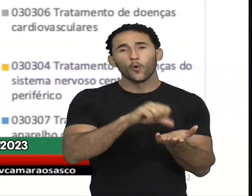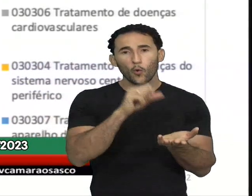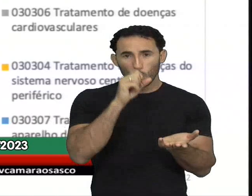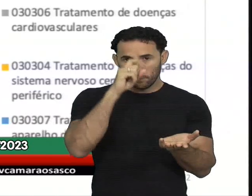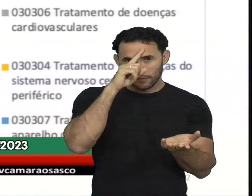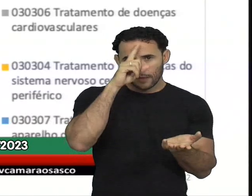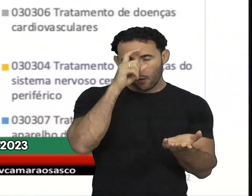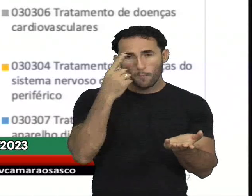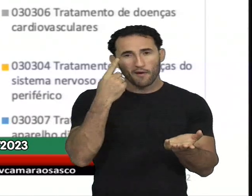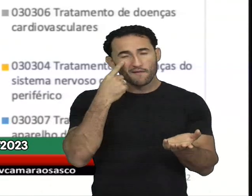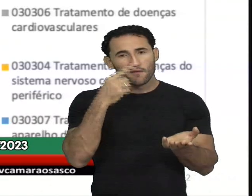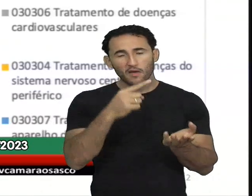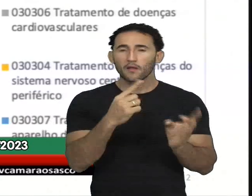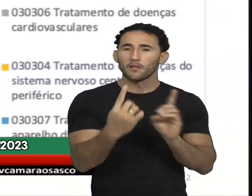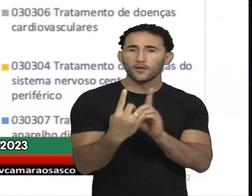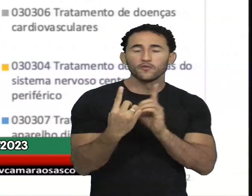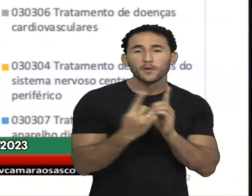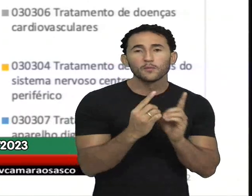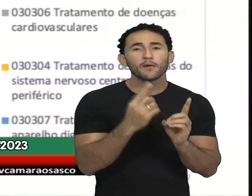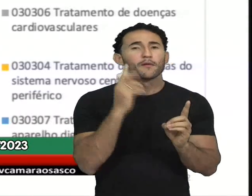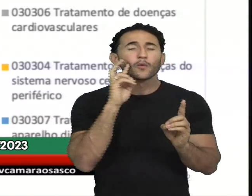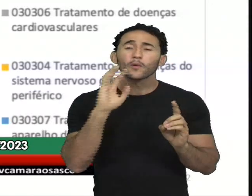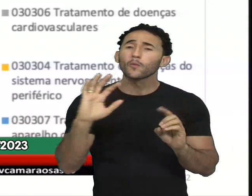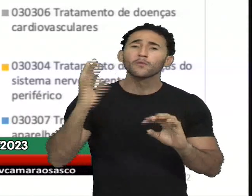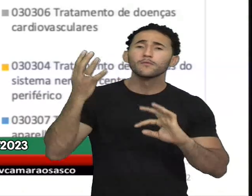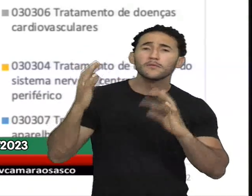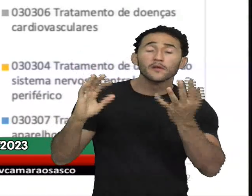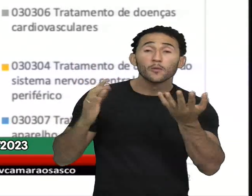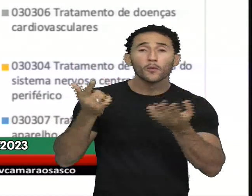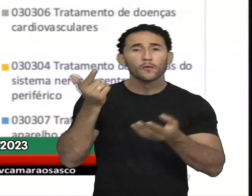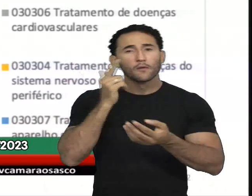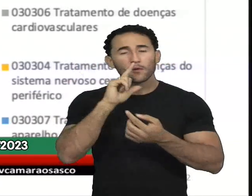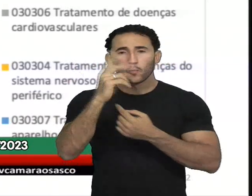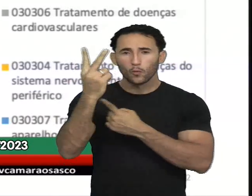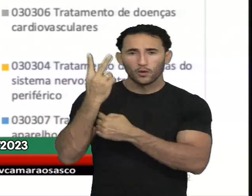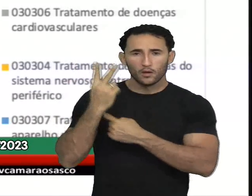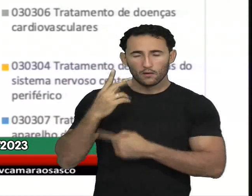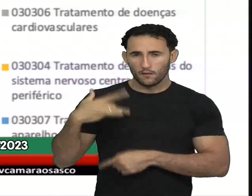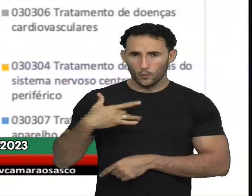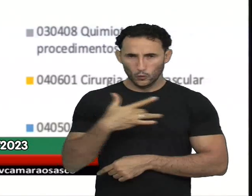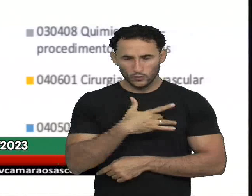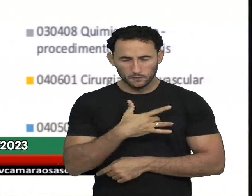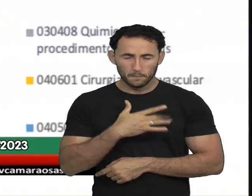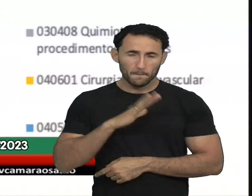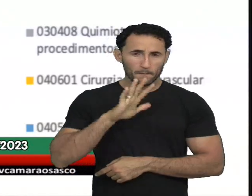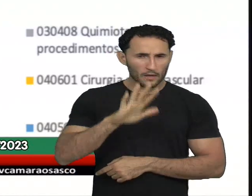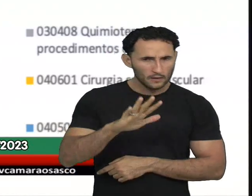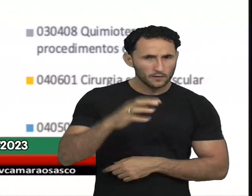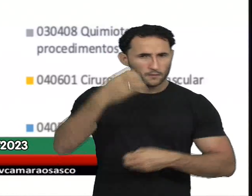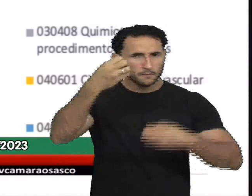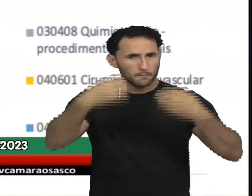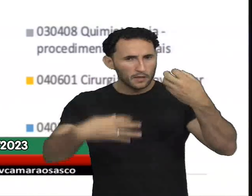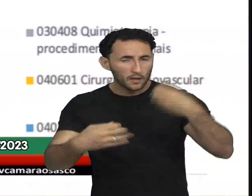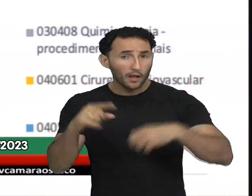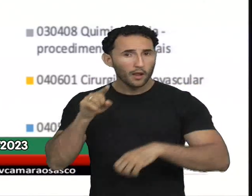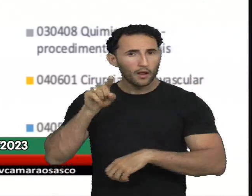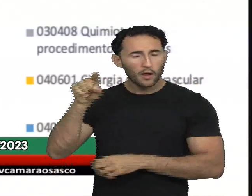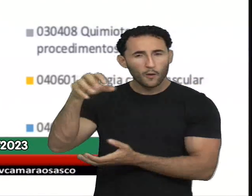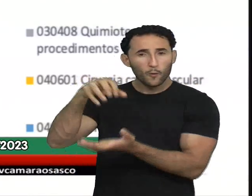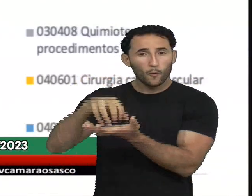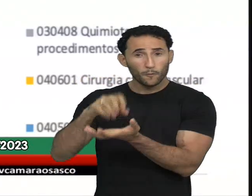poder ter esses cuidados. Quando a gente fala em hospital de